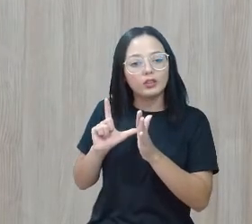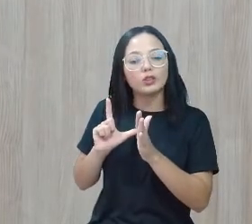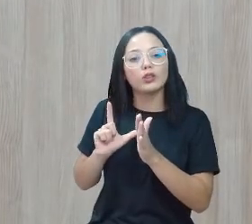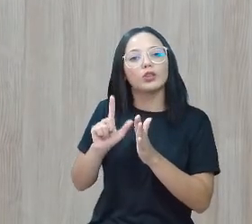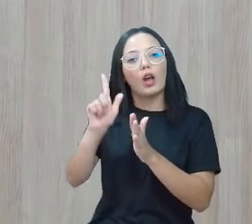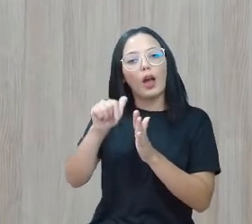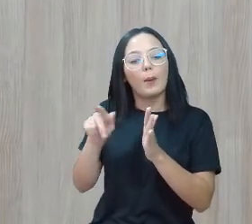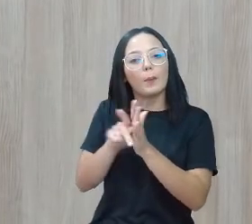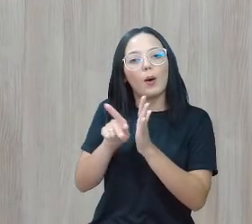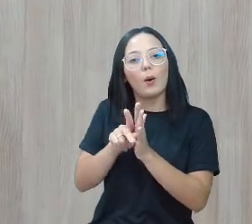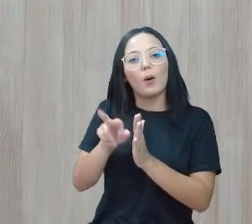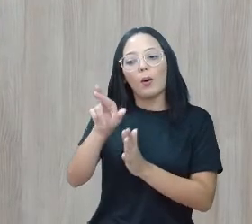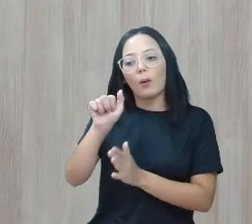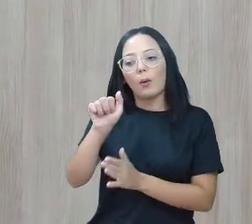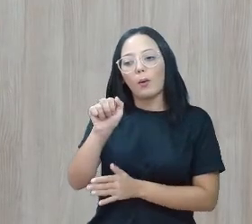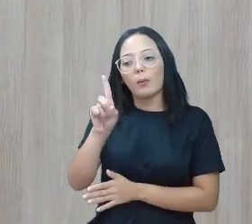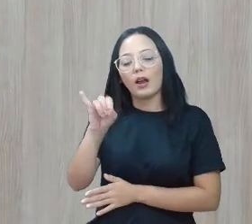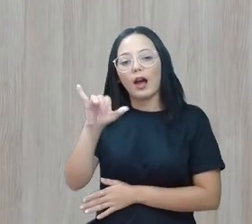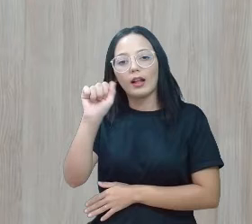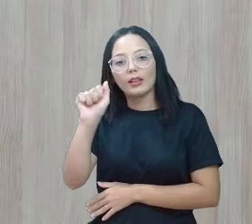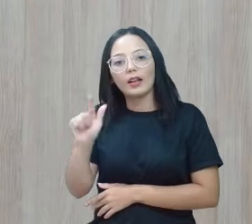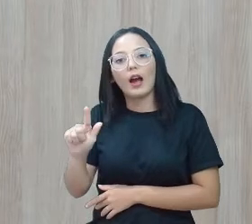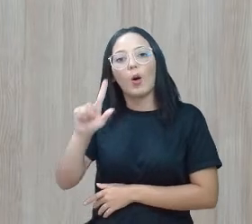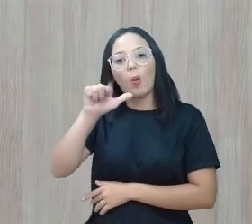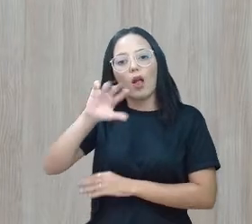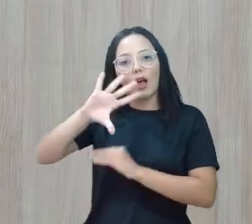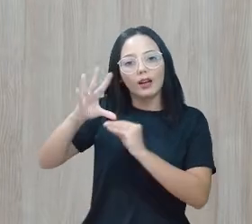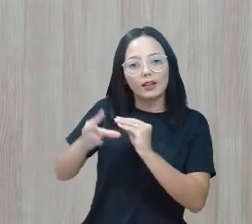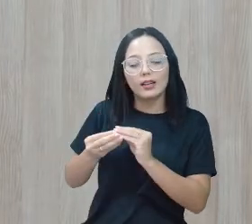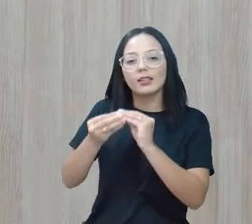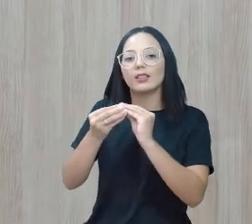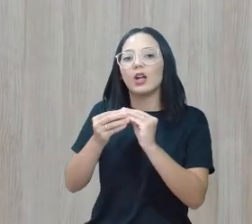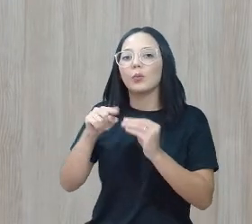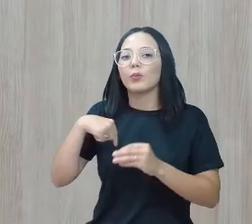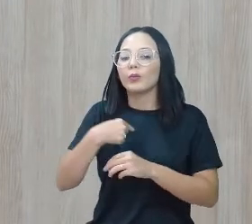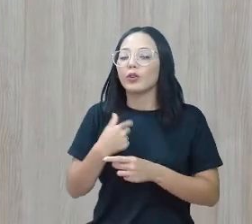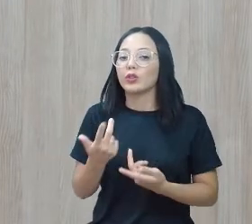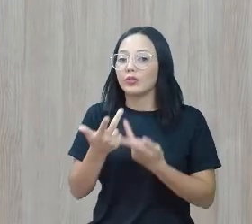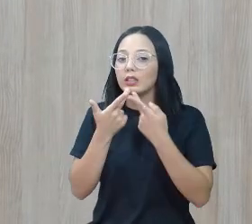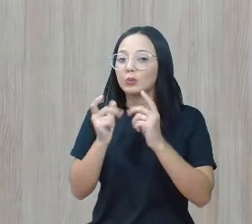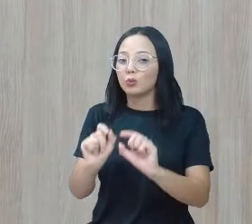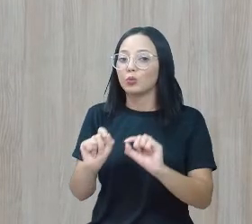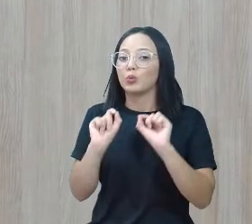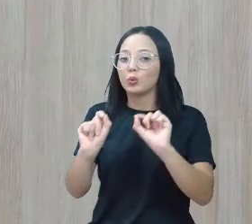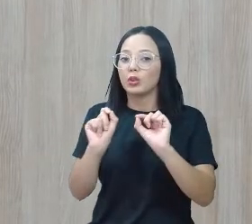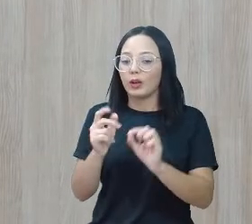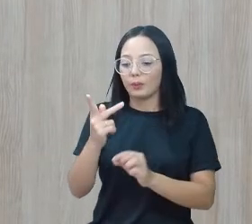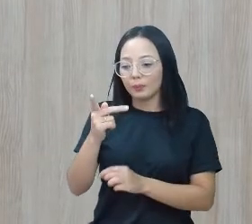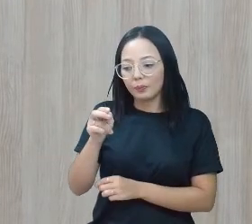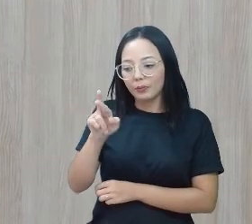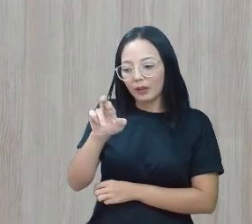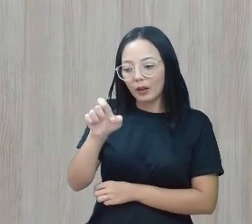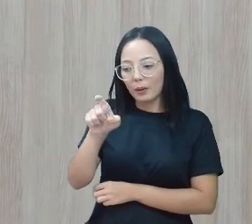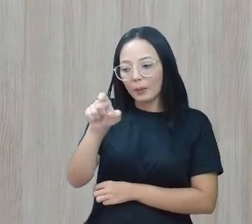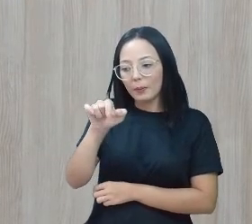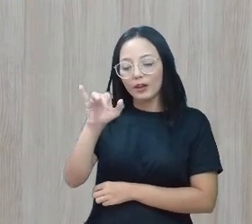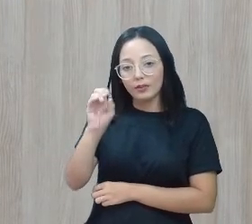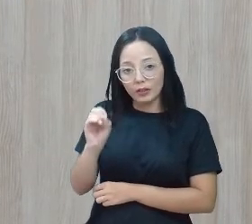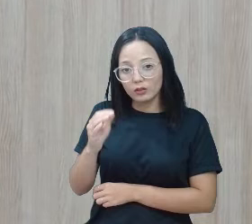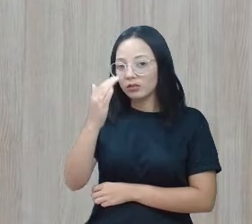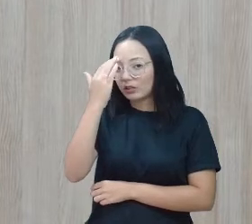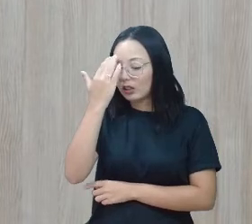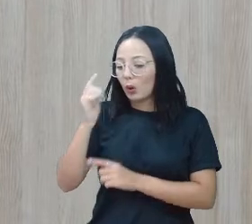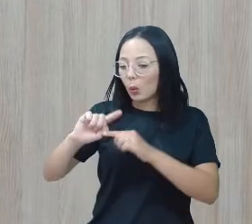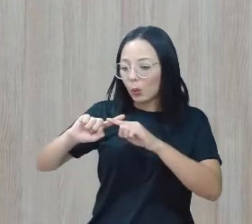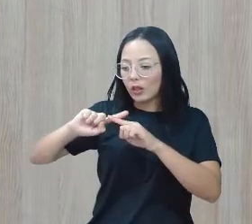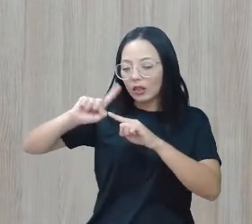do radical, quando é acrescentado, nós chamamos de prefixo. E o que vem depois